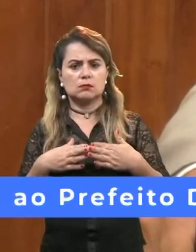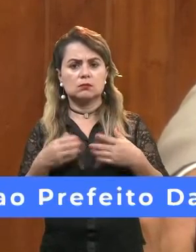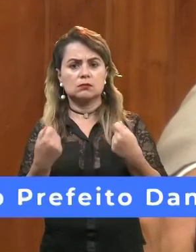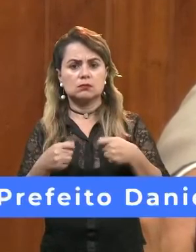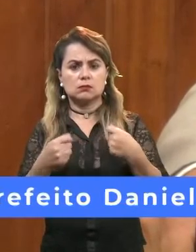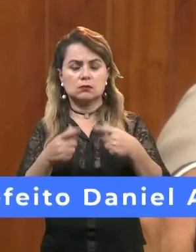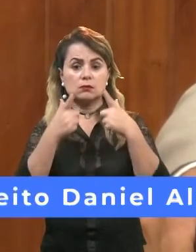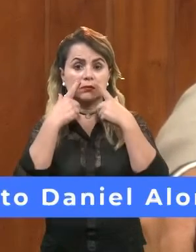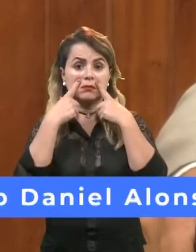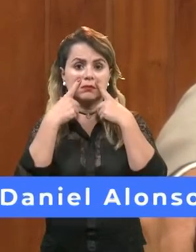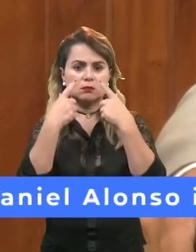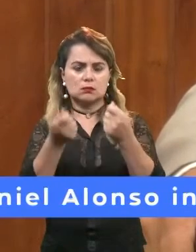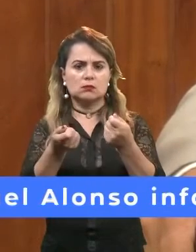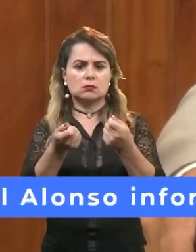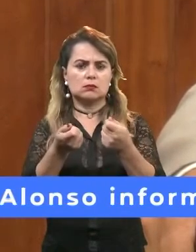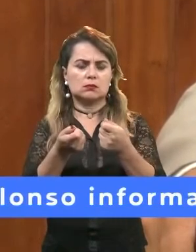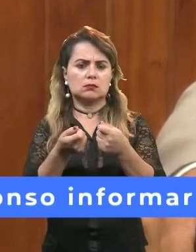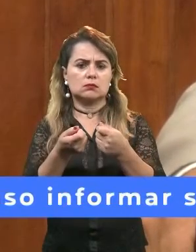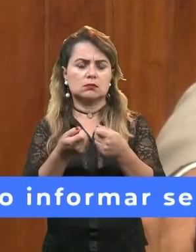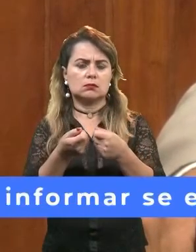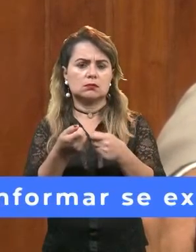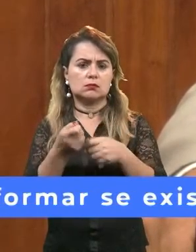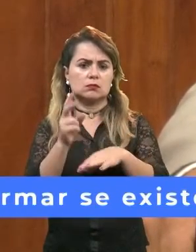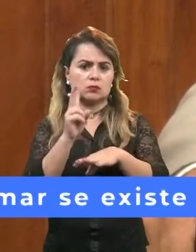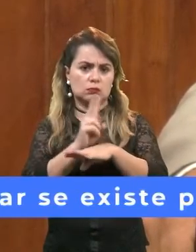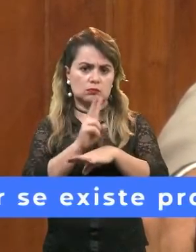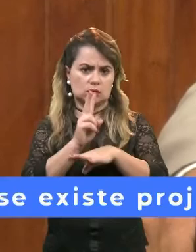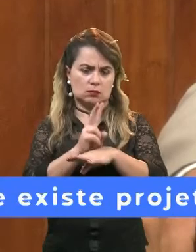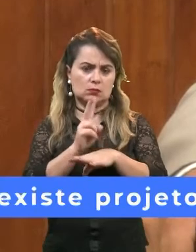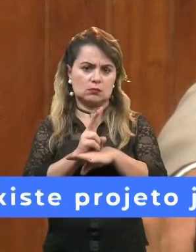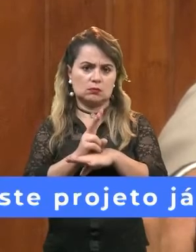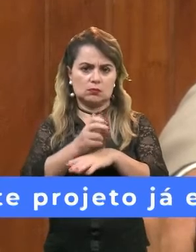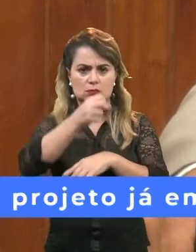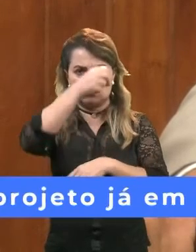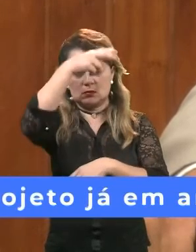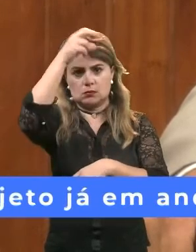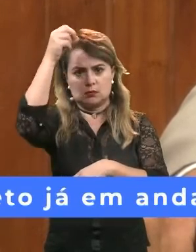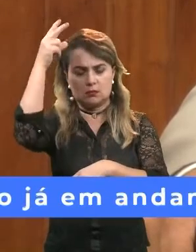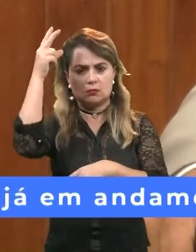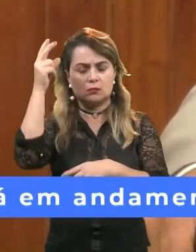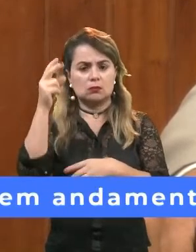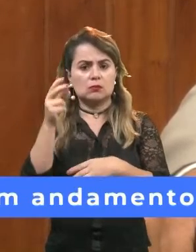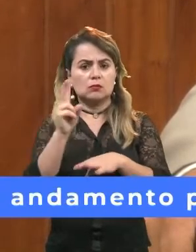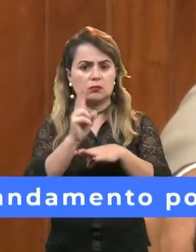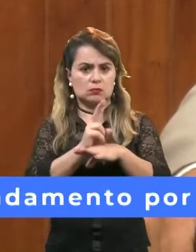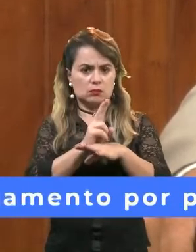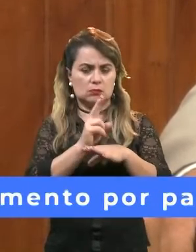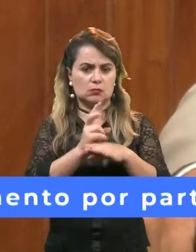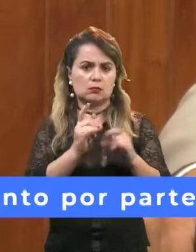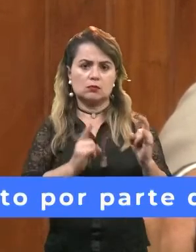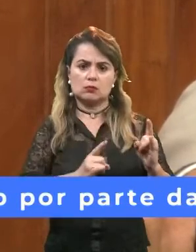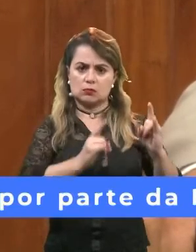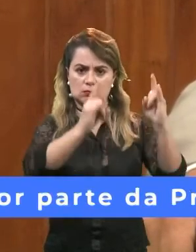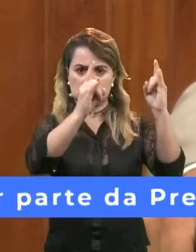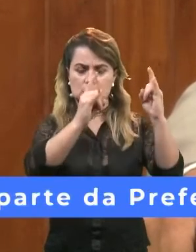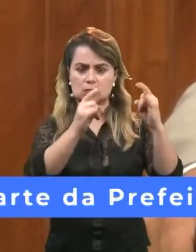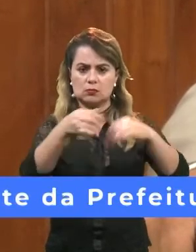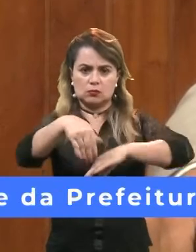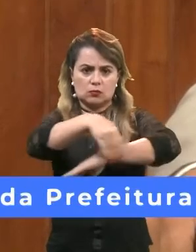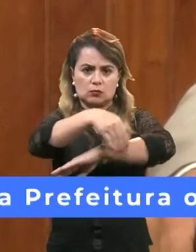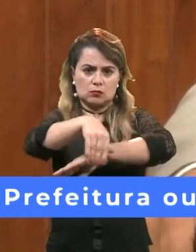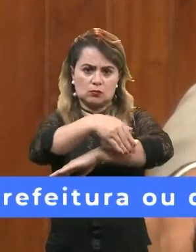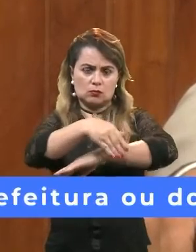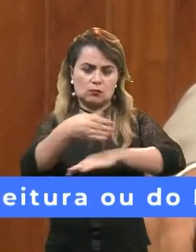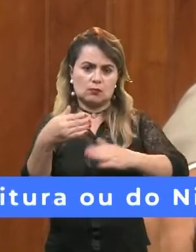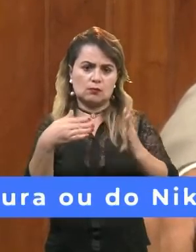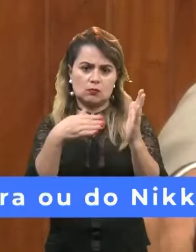atenção do prefeito na questão daquele prédio, no final, na última rua. Lá, o vereador Maurício sabe disso daí. Como eu falei, o